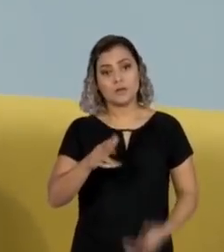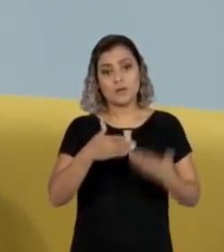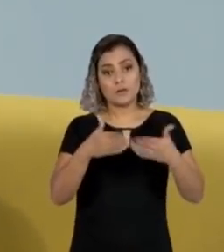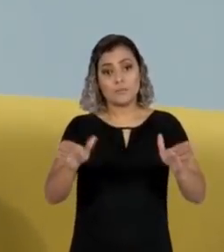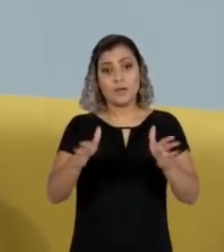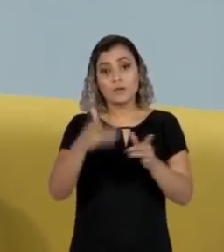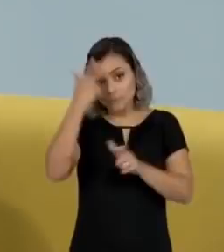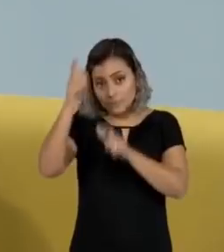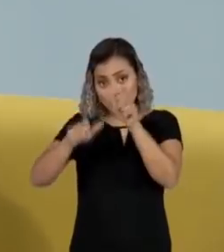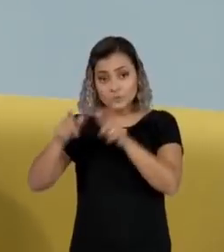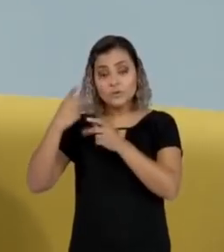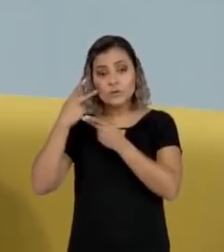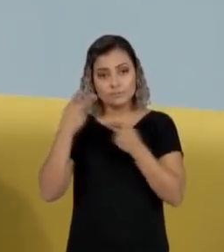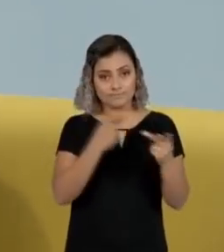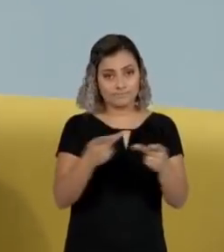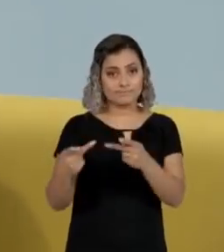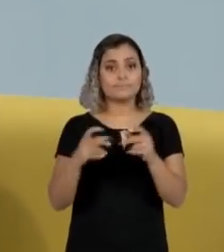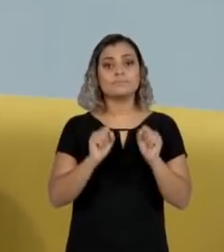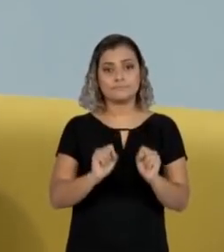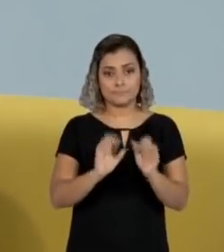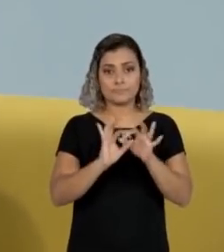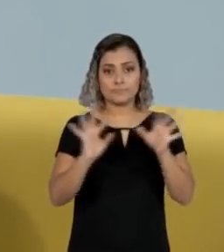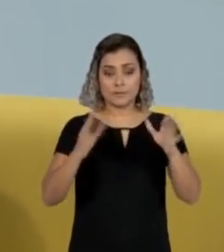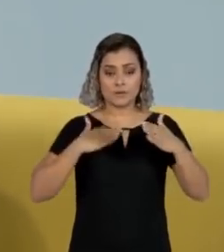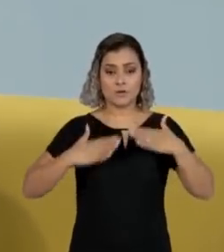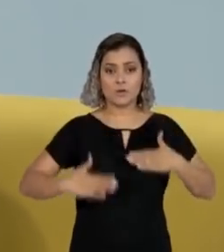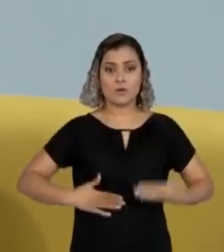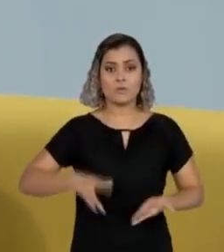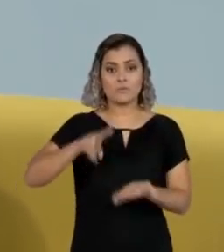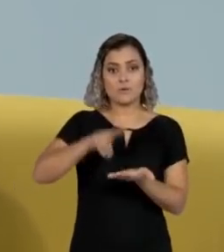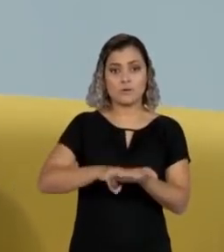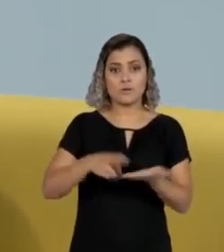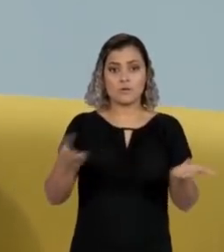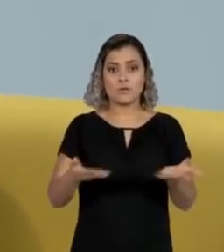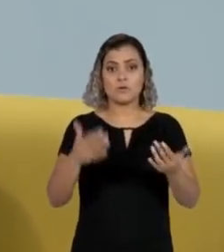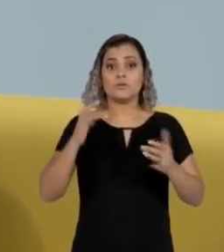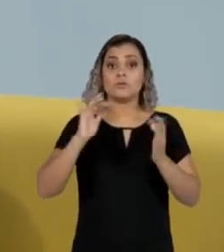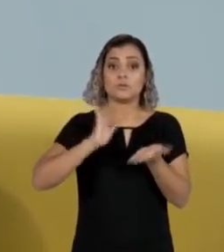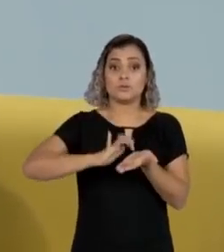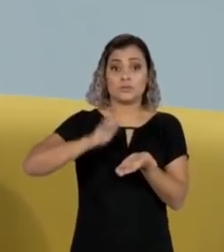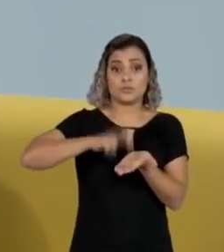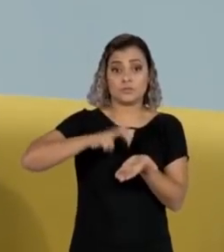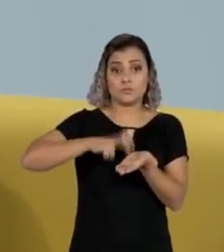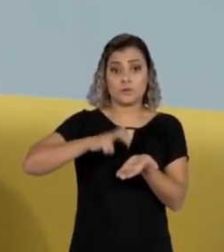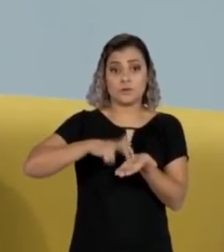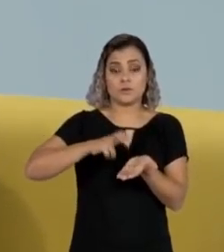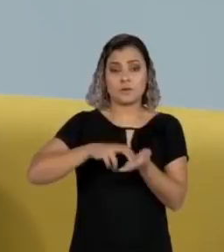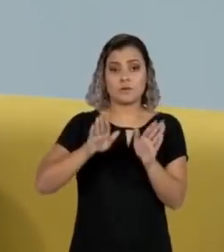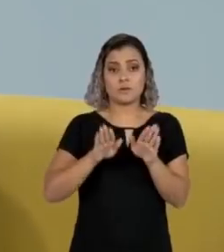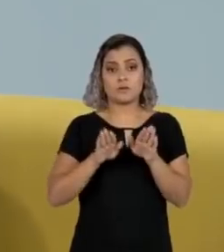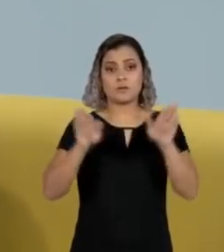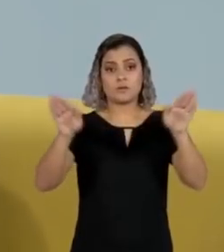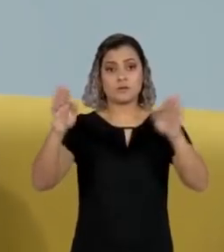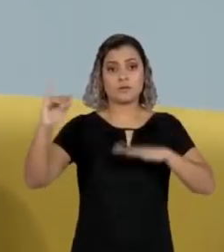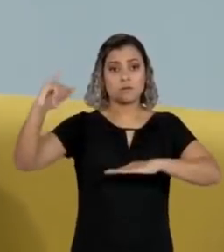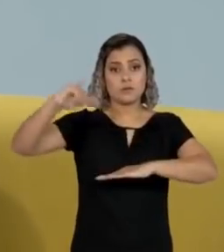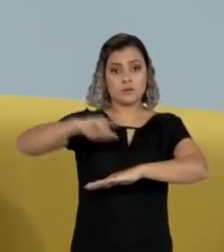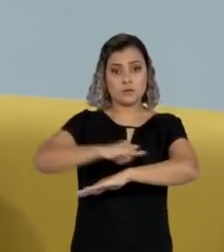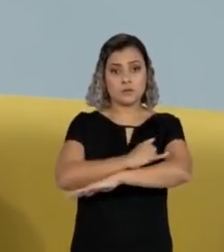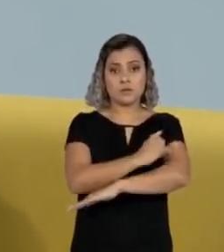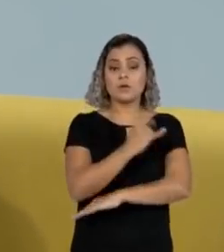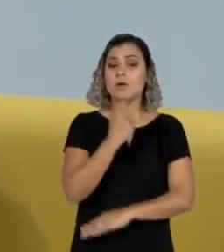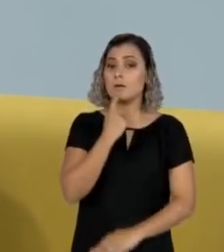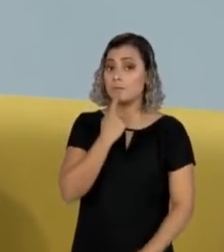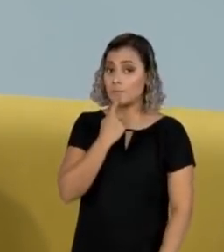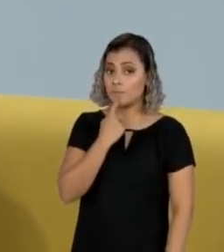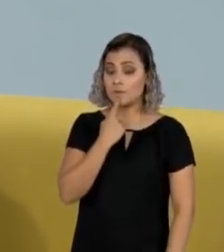agora há pouco. O corpo do apresentador chegou hoje de manhã no aeroporto de Campinas. Gugu morreu na última sexta-feira,